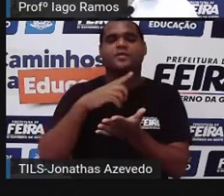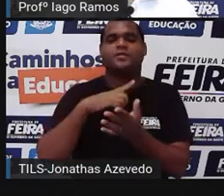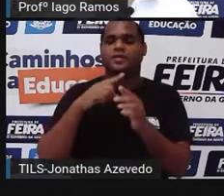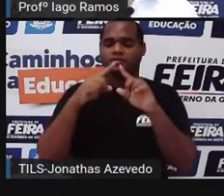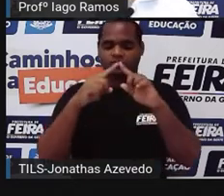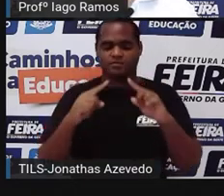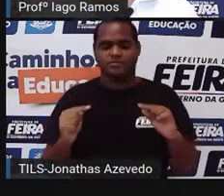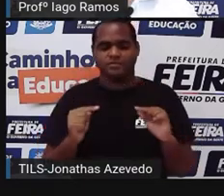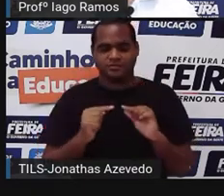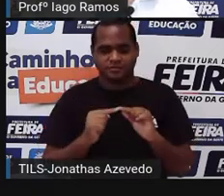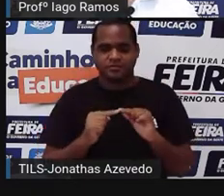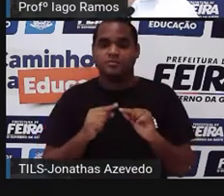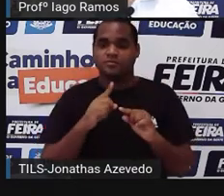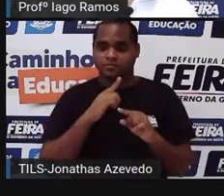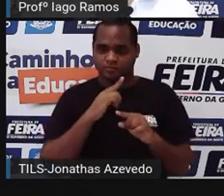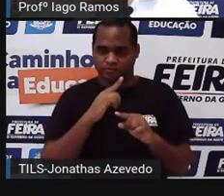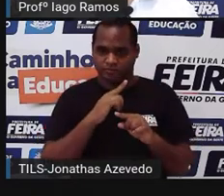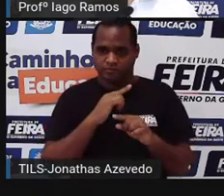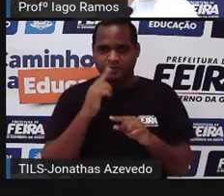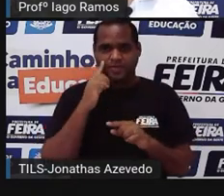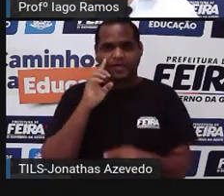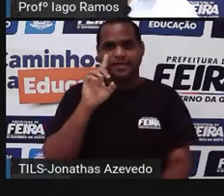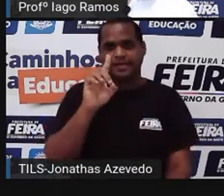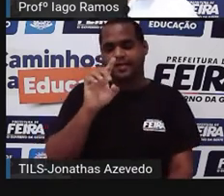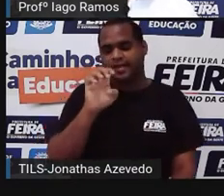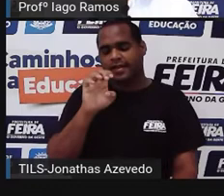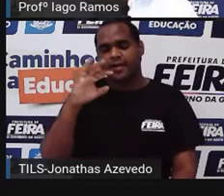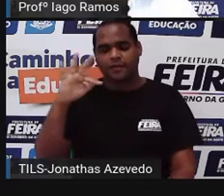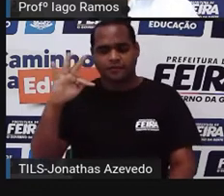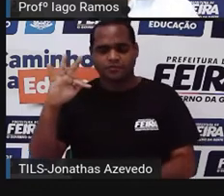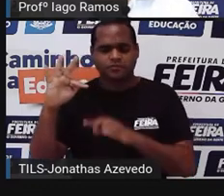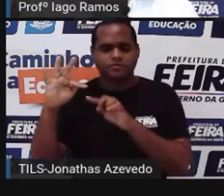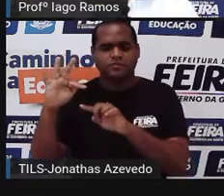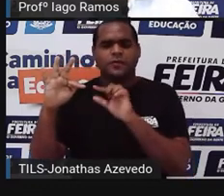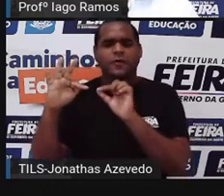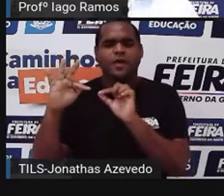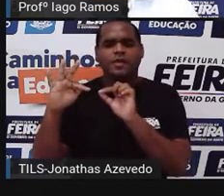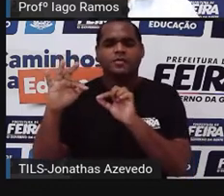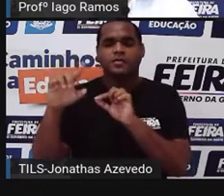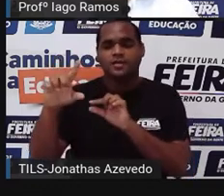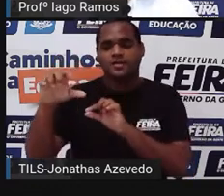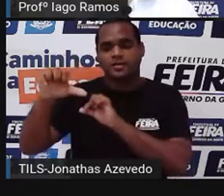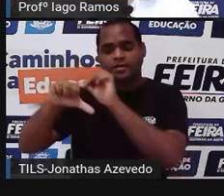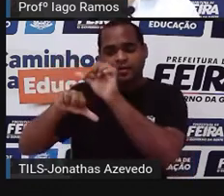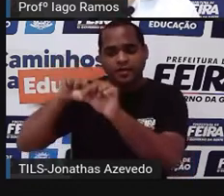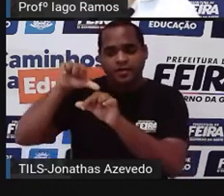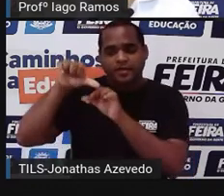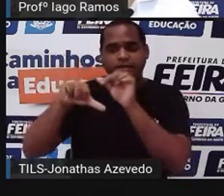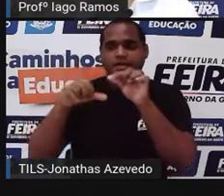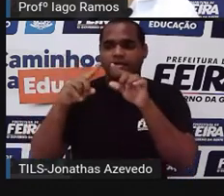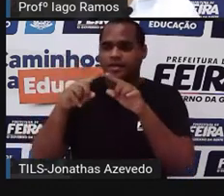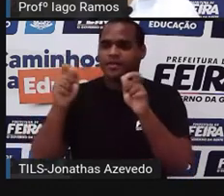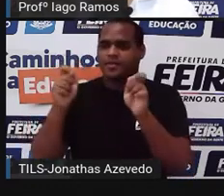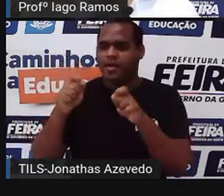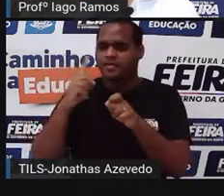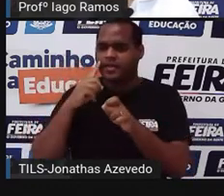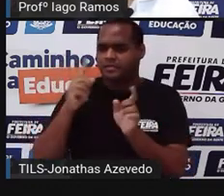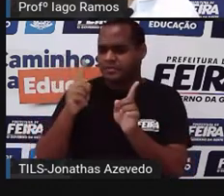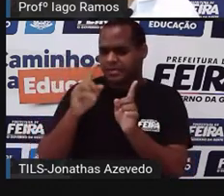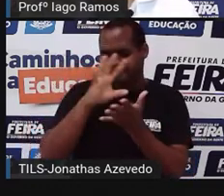triângulo maior o triângulo DF é uma transformação da figura menor